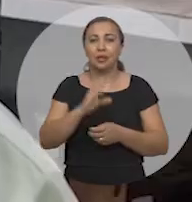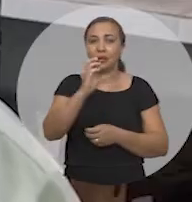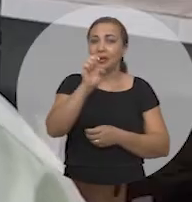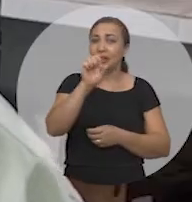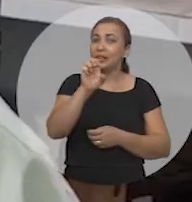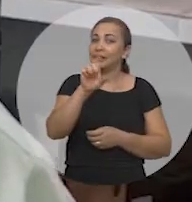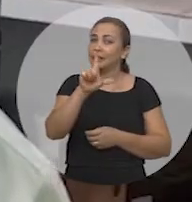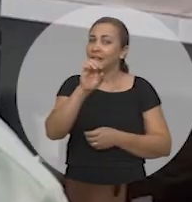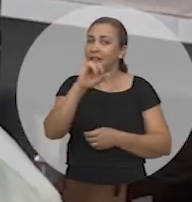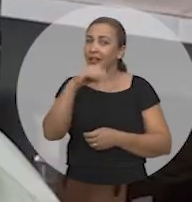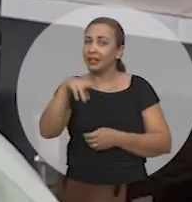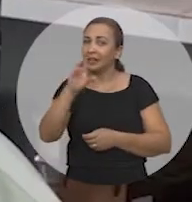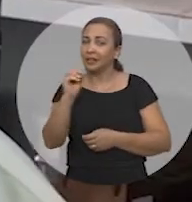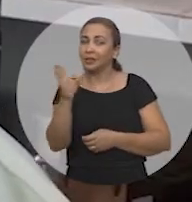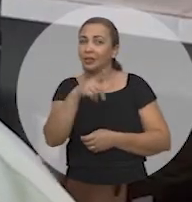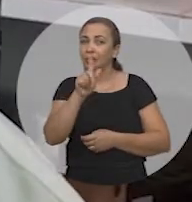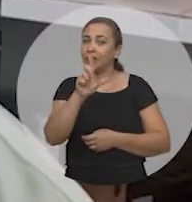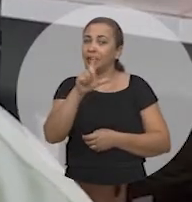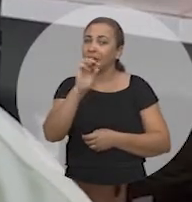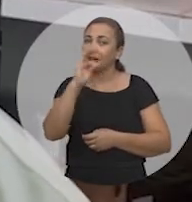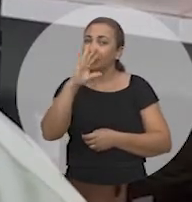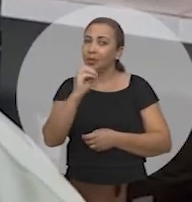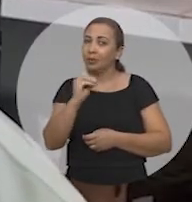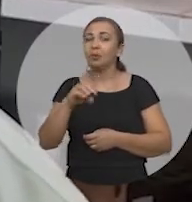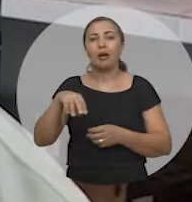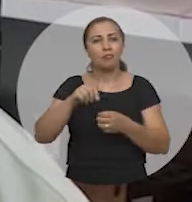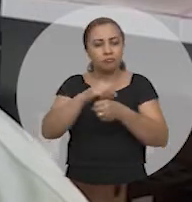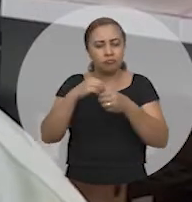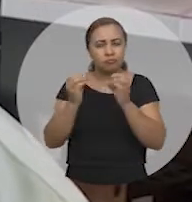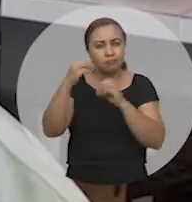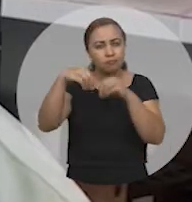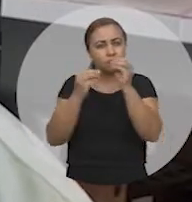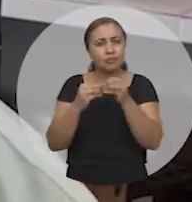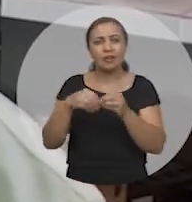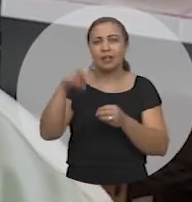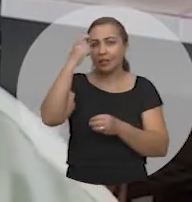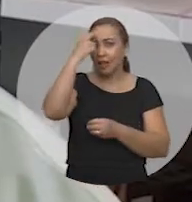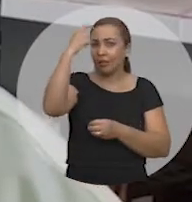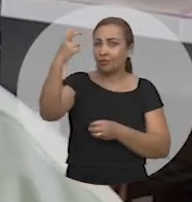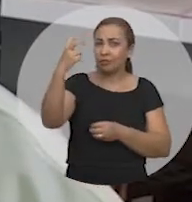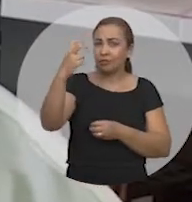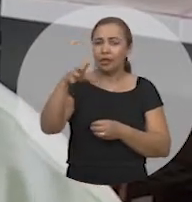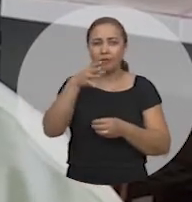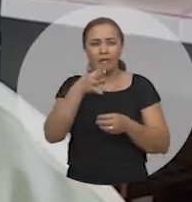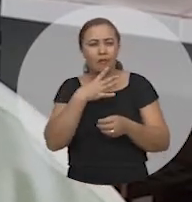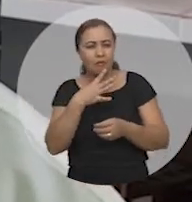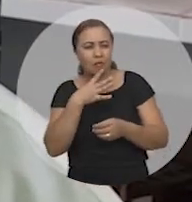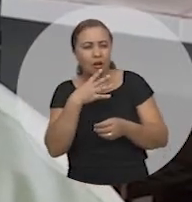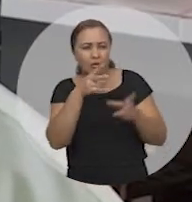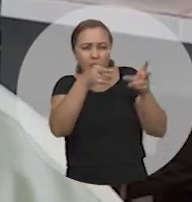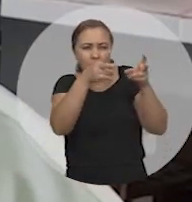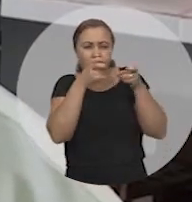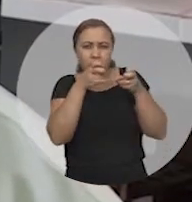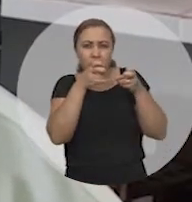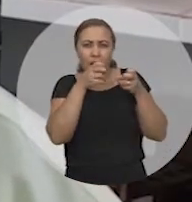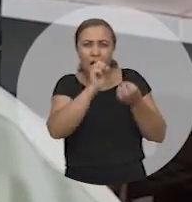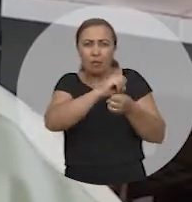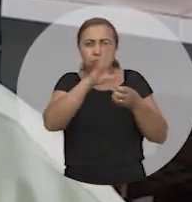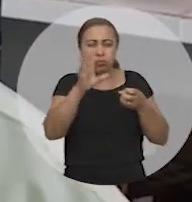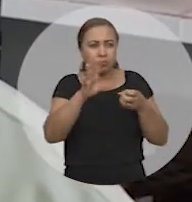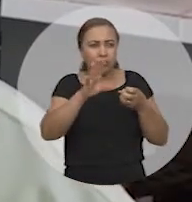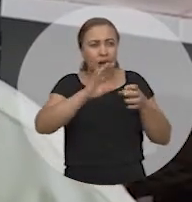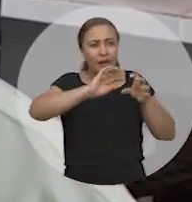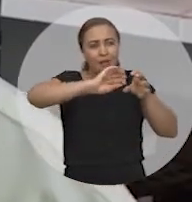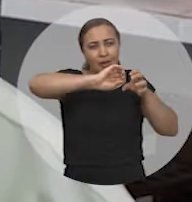Os selenoglicolicamidas, certo? São moléculas inteligentes que reconhecem essa proteína de bomba de efluxo